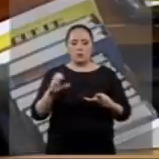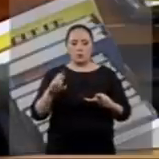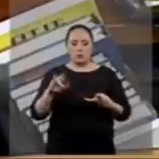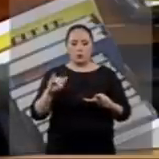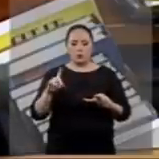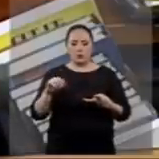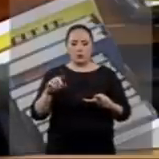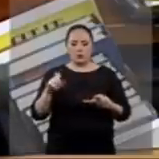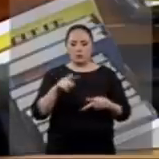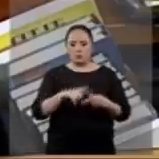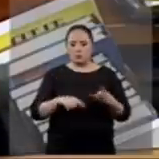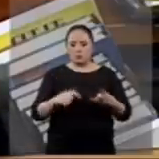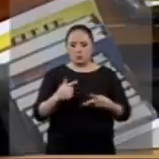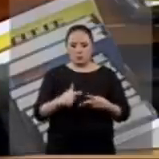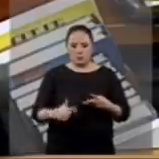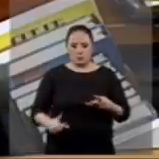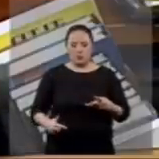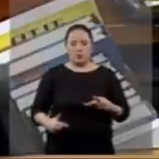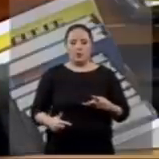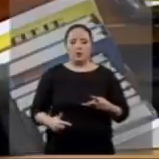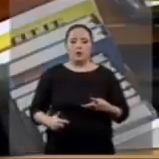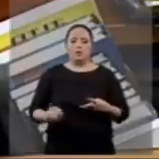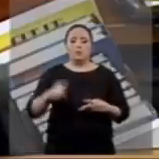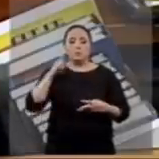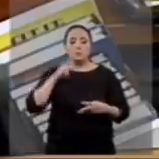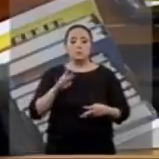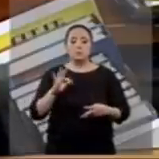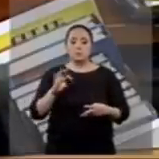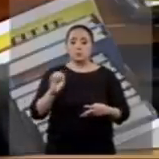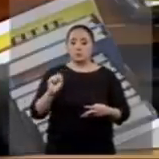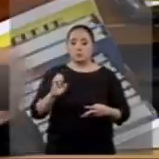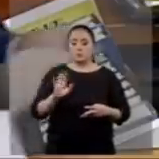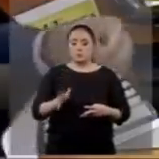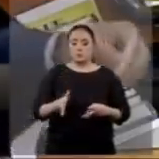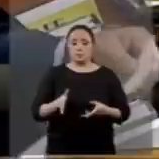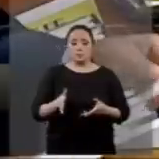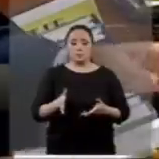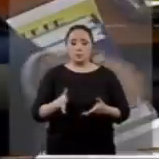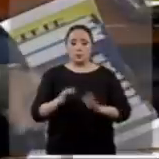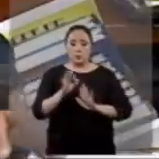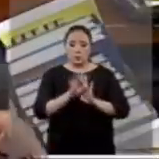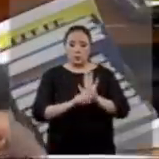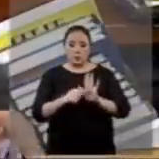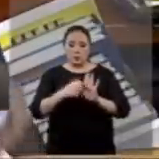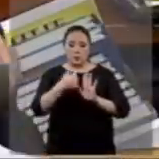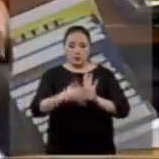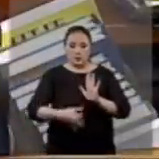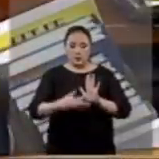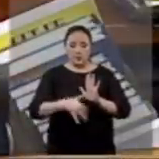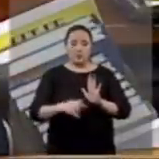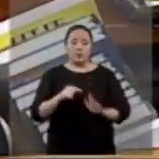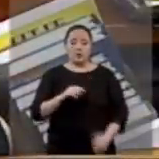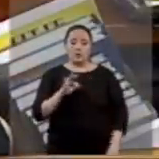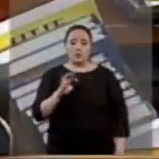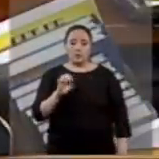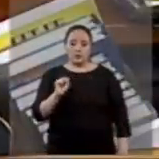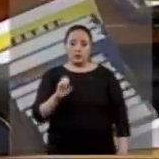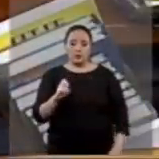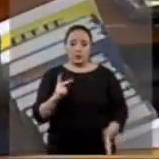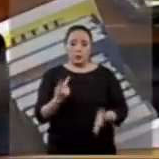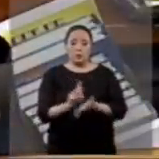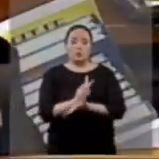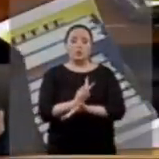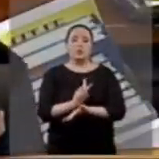a apontada abrangência da tese fixada. esta decorreu